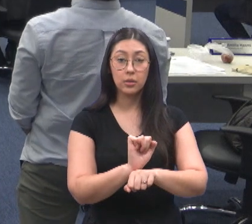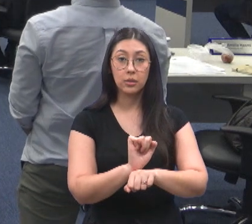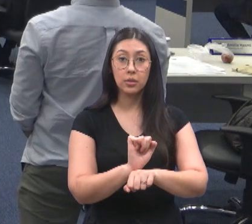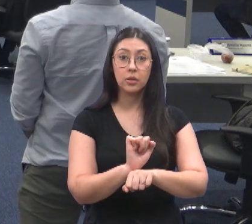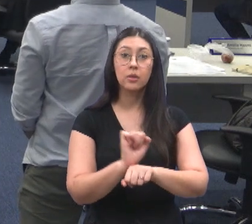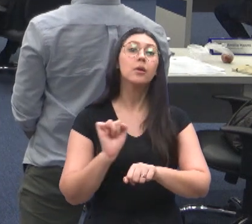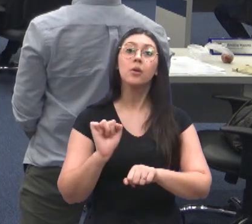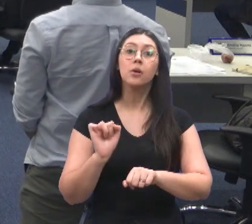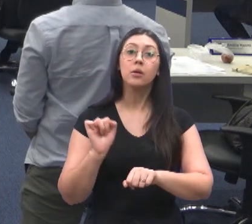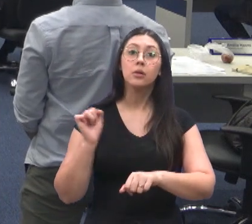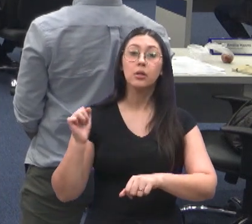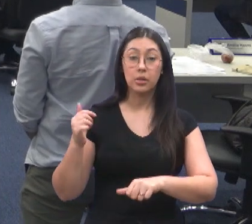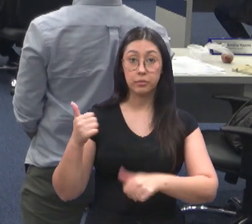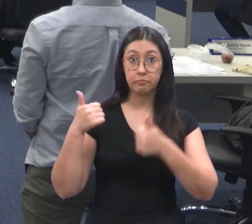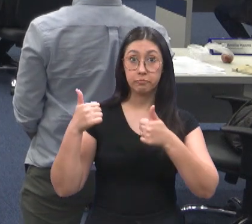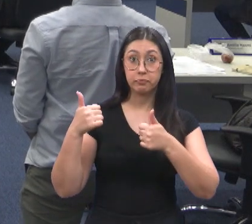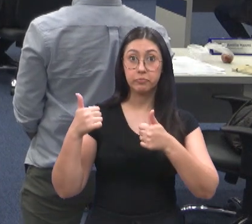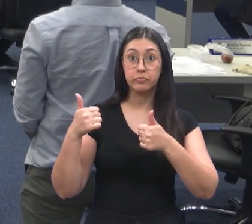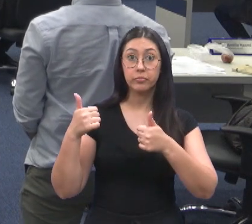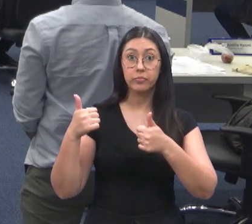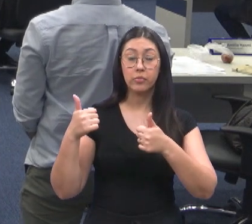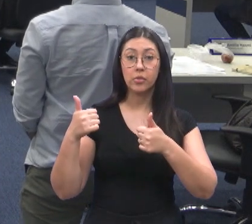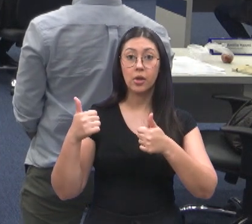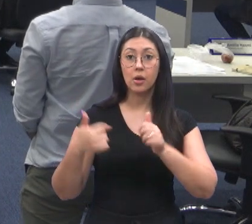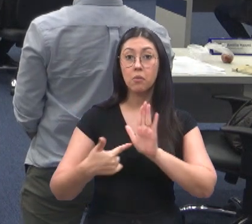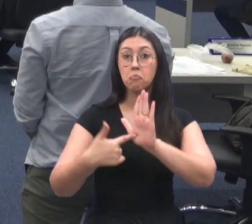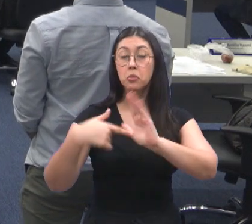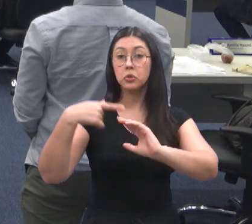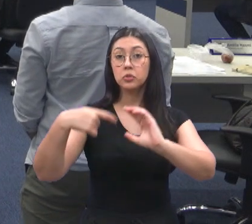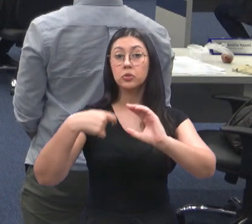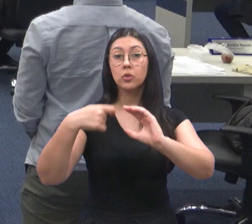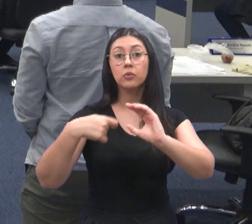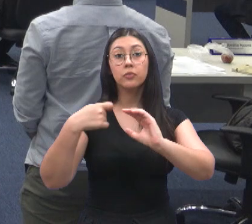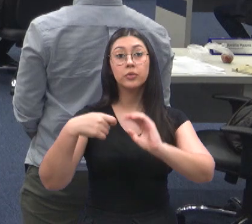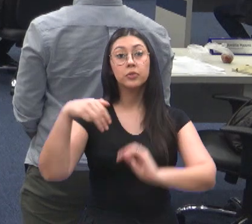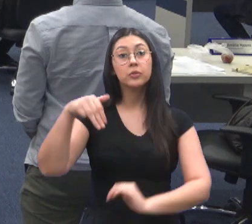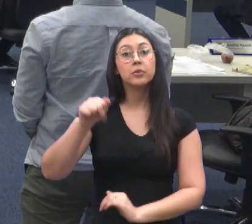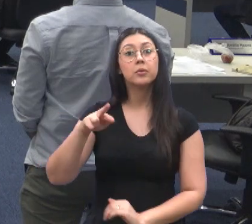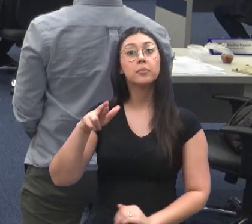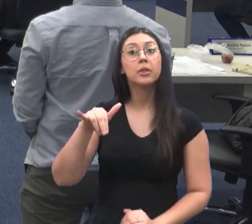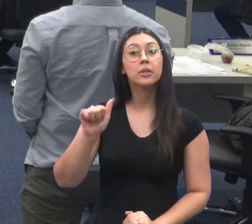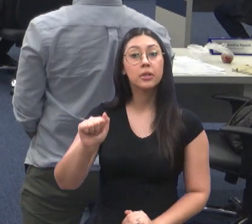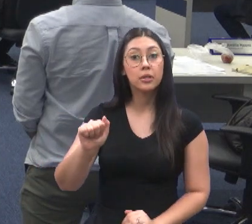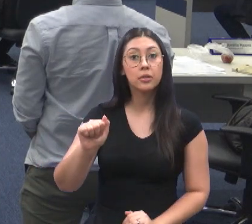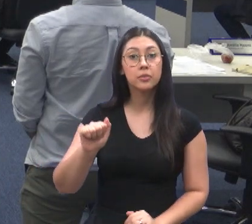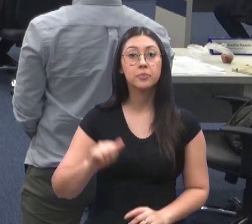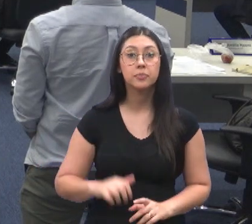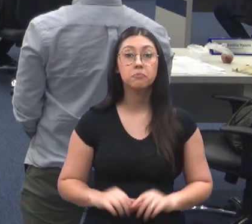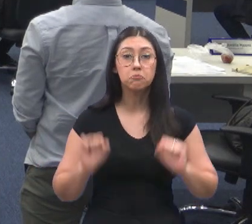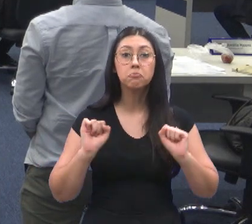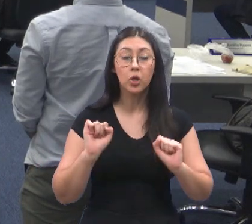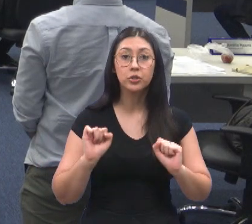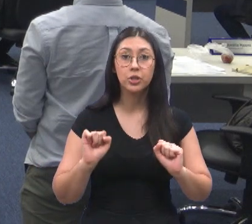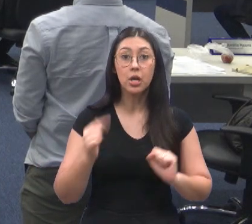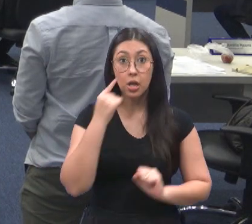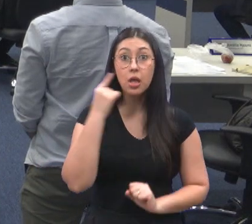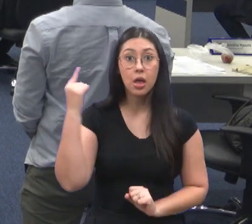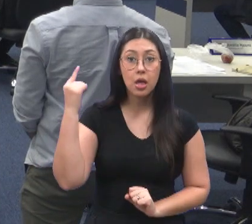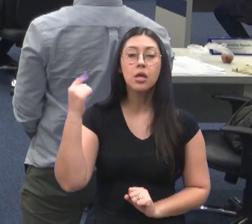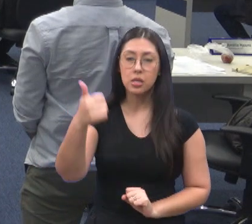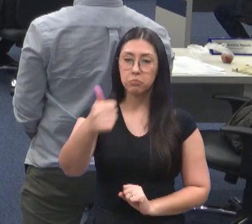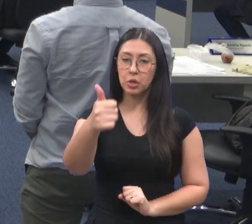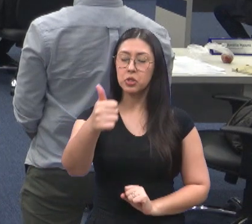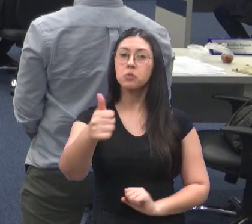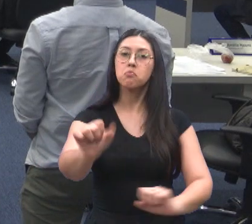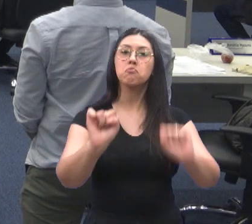vereadora Juliana, põe aí o vídeo da Maria Cristina. Pode passar, é isso. Não, aí esse